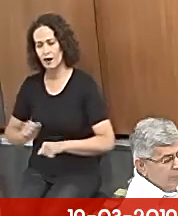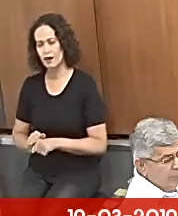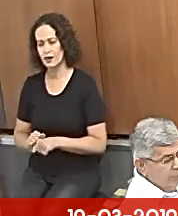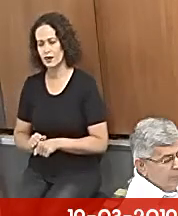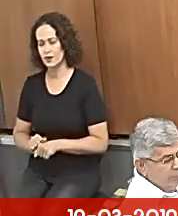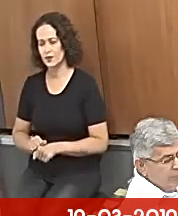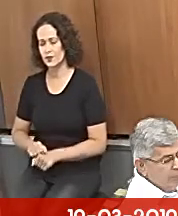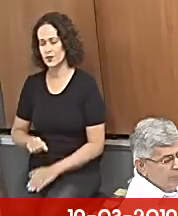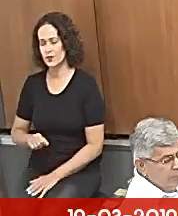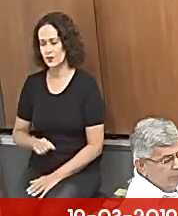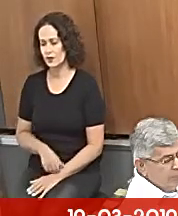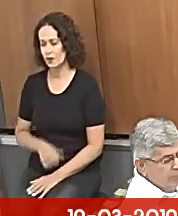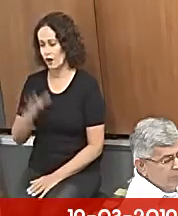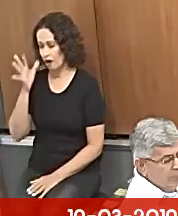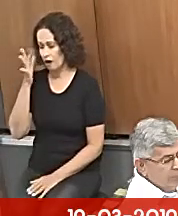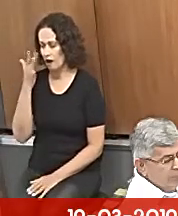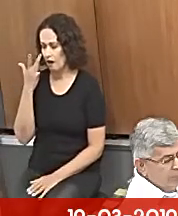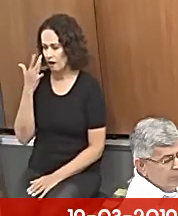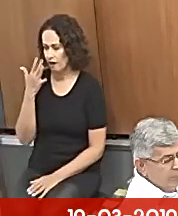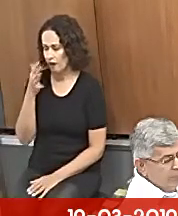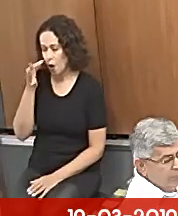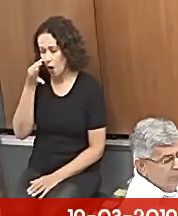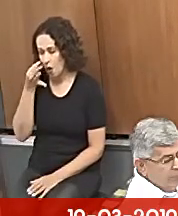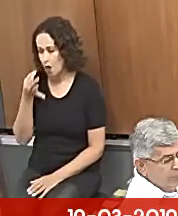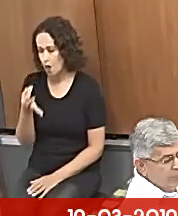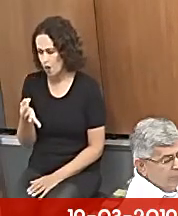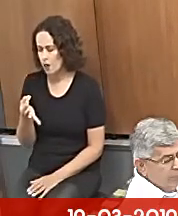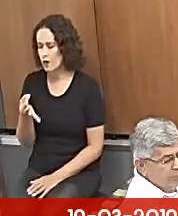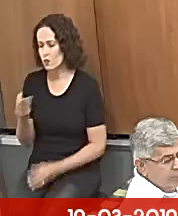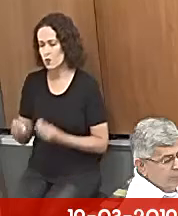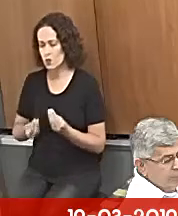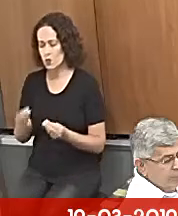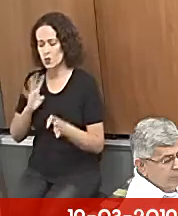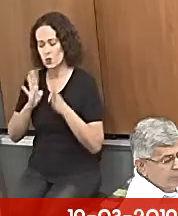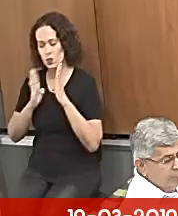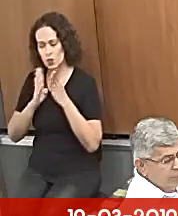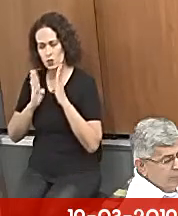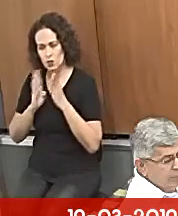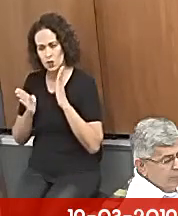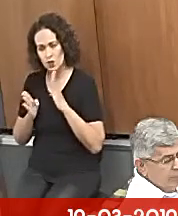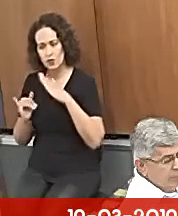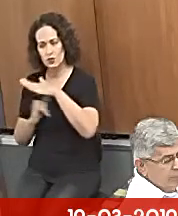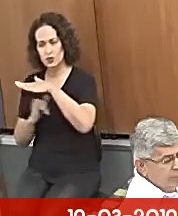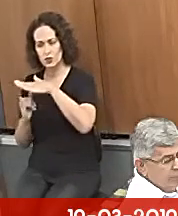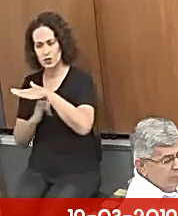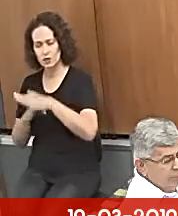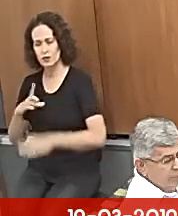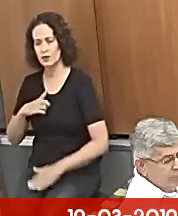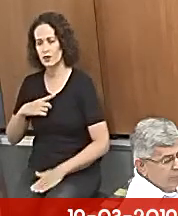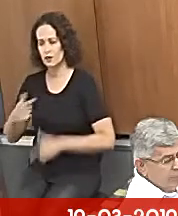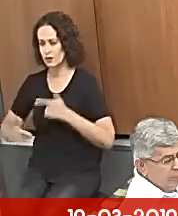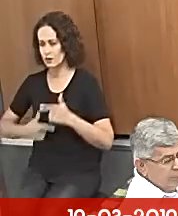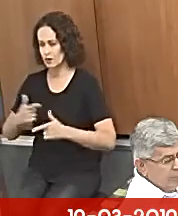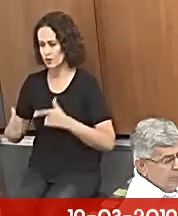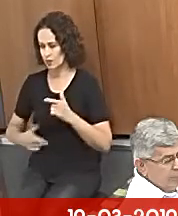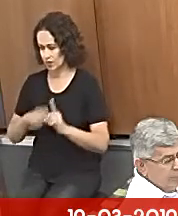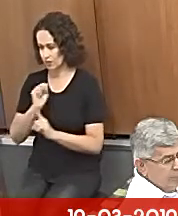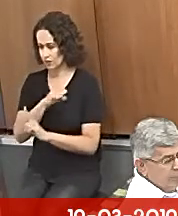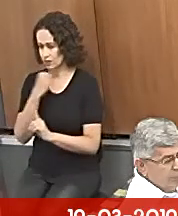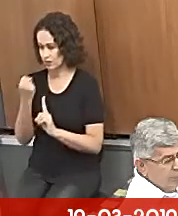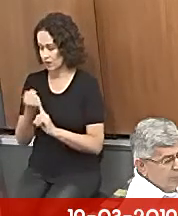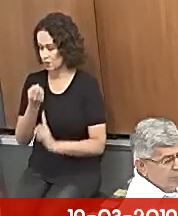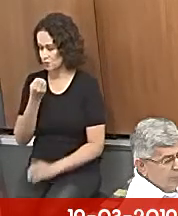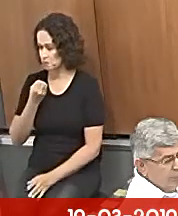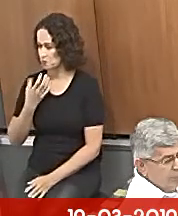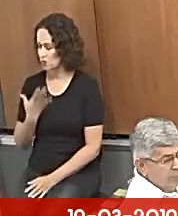facebook com todos os eventos que nós fazemos na instituição nós temos um trabalho social muito bom também